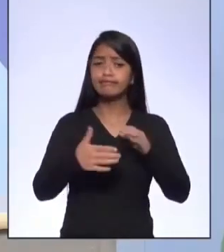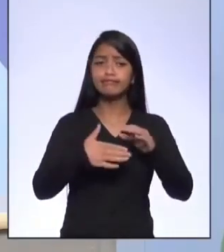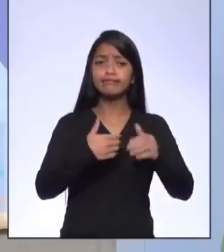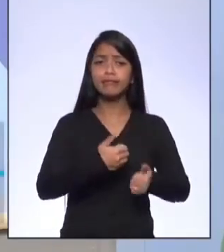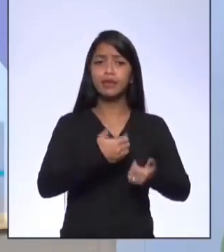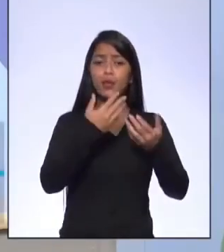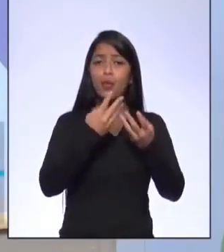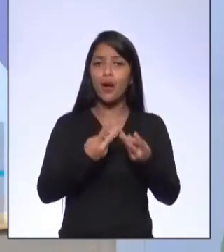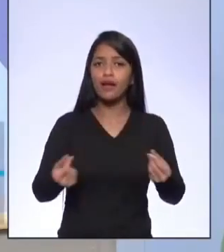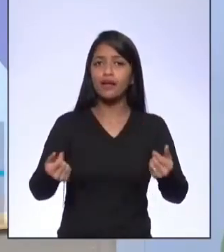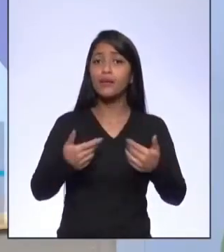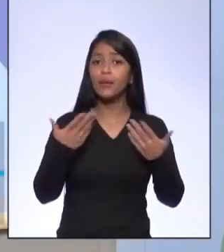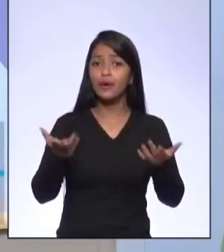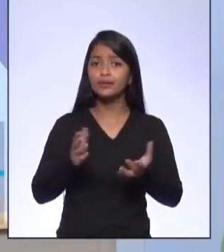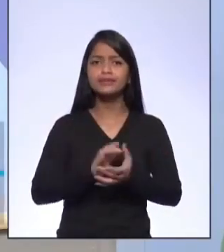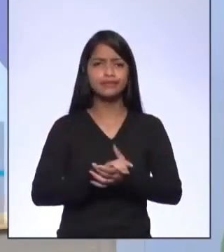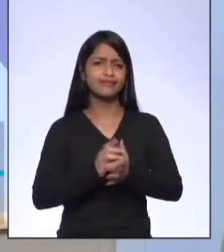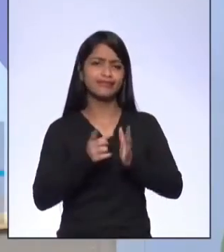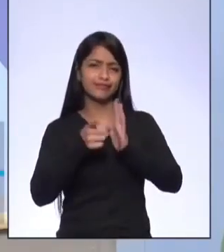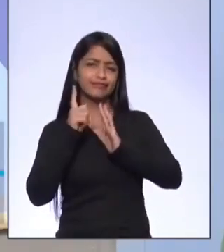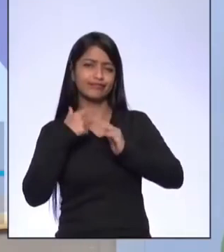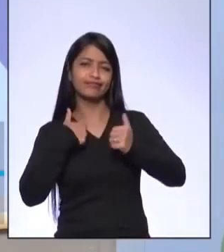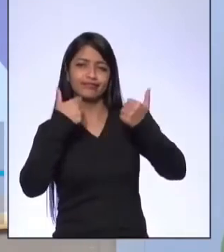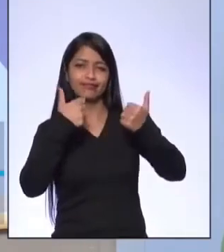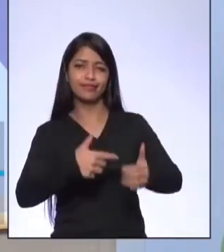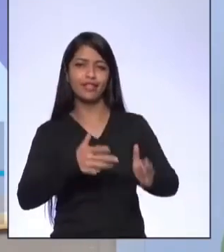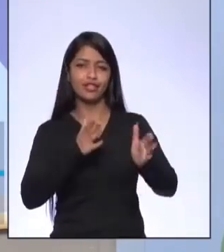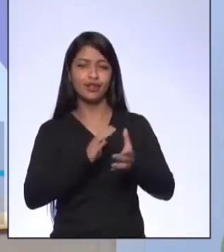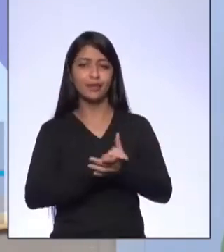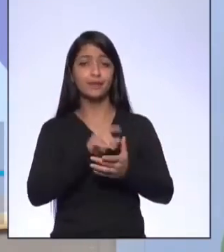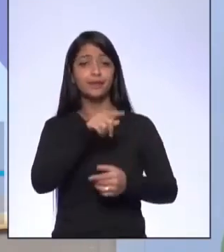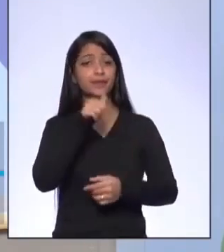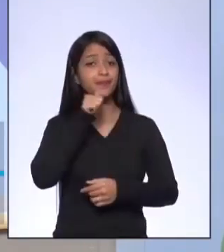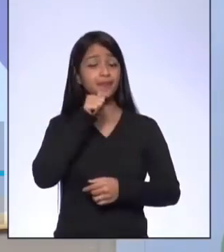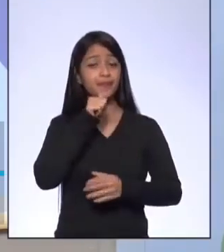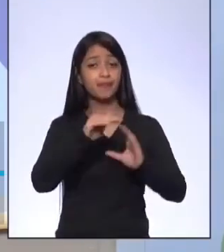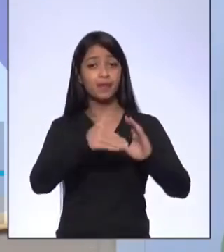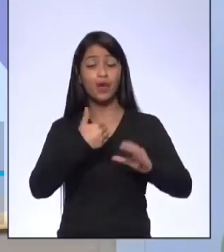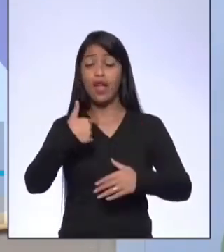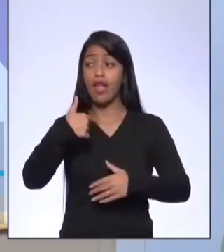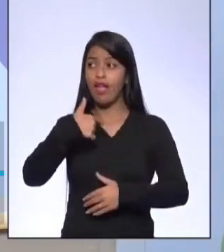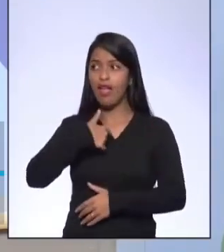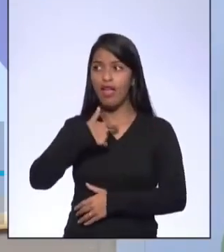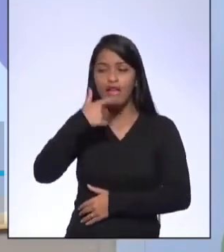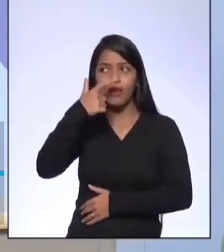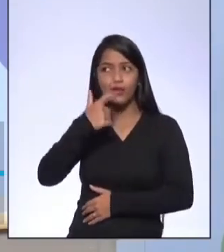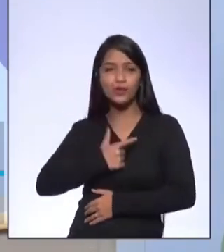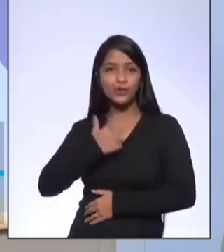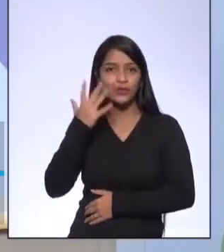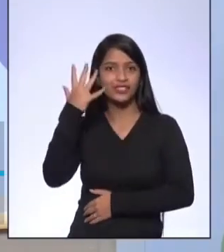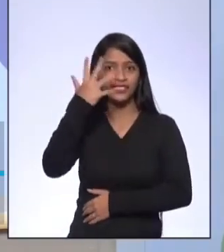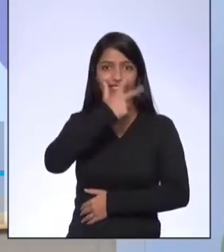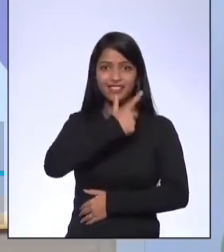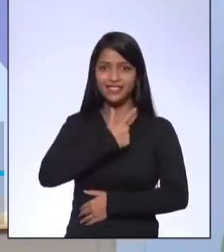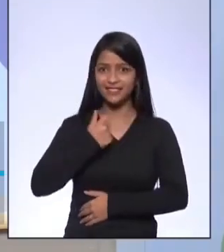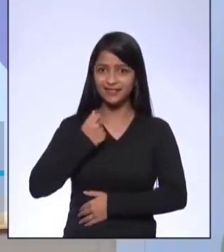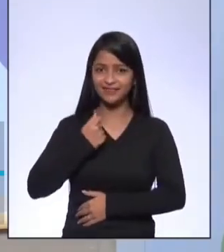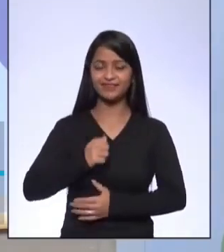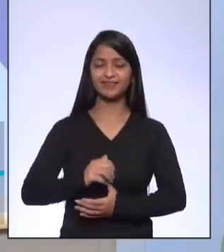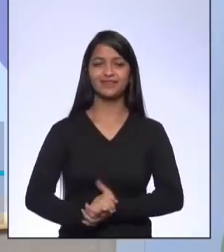para você, né? A Késia disse que ela é wonderful. Wonderful. O Eric disse que